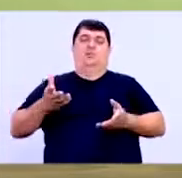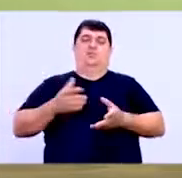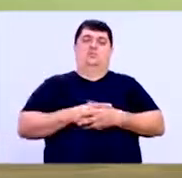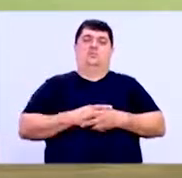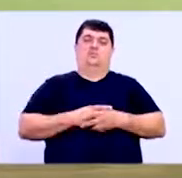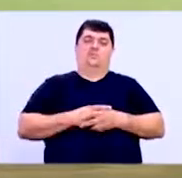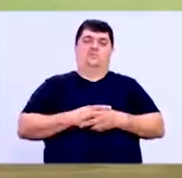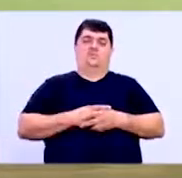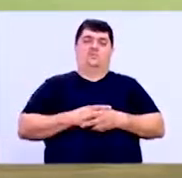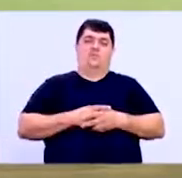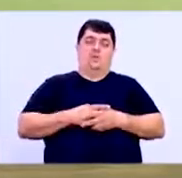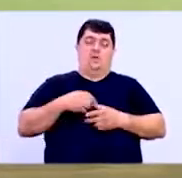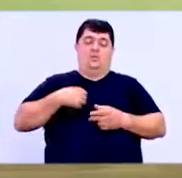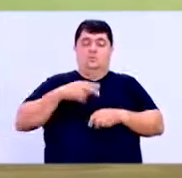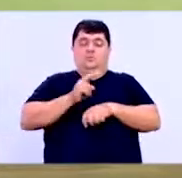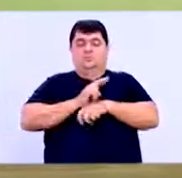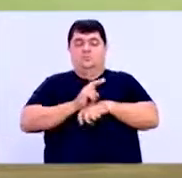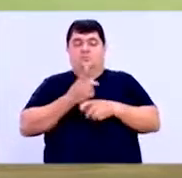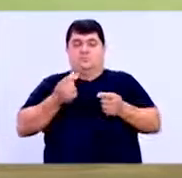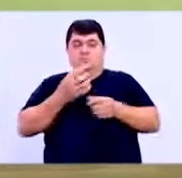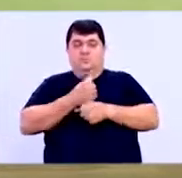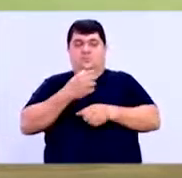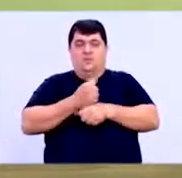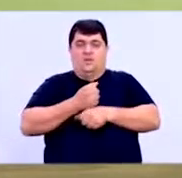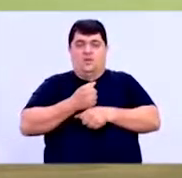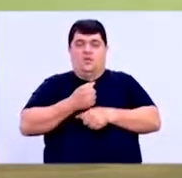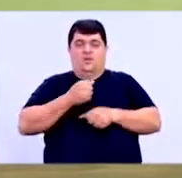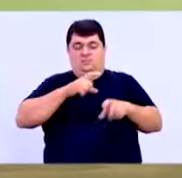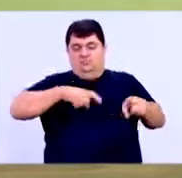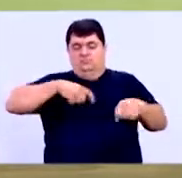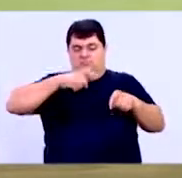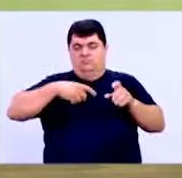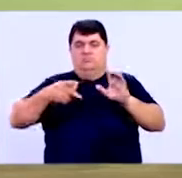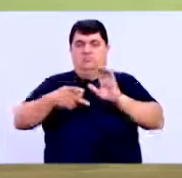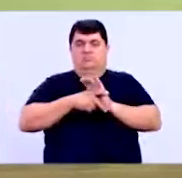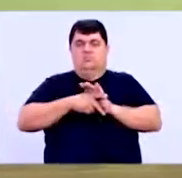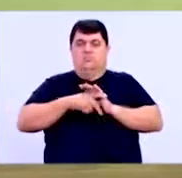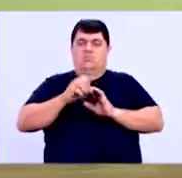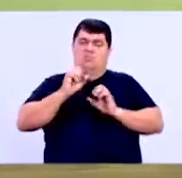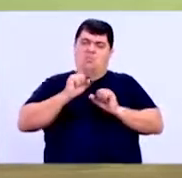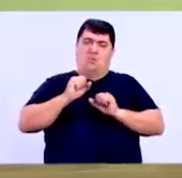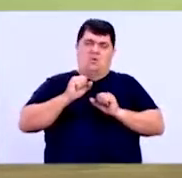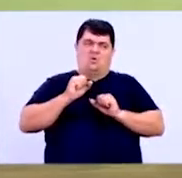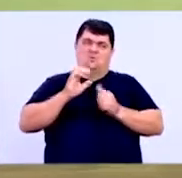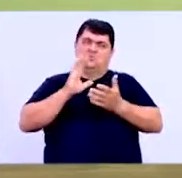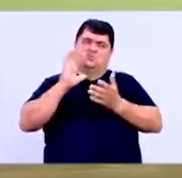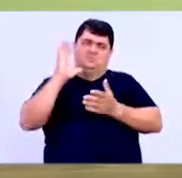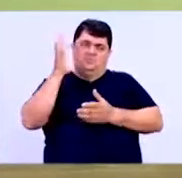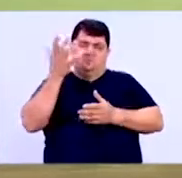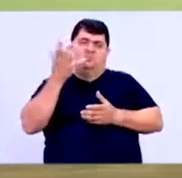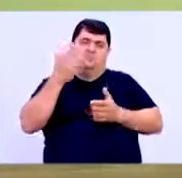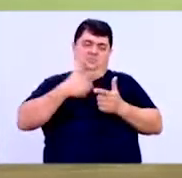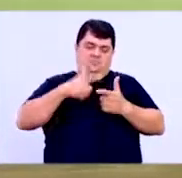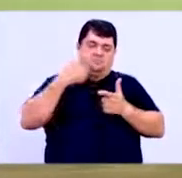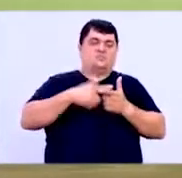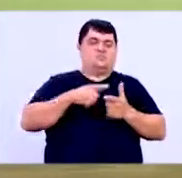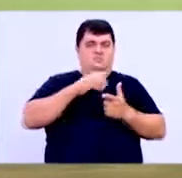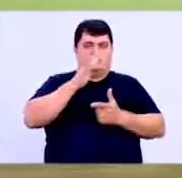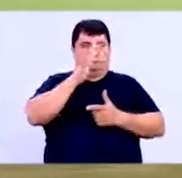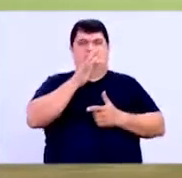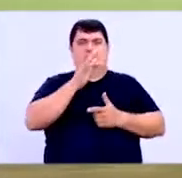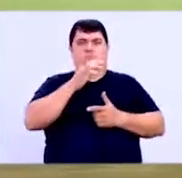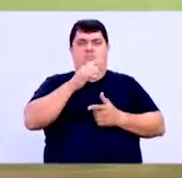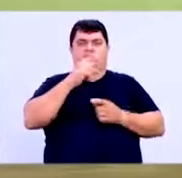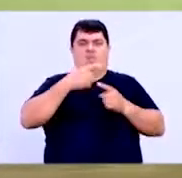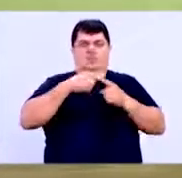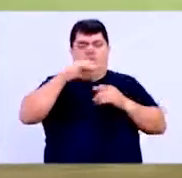aí o controle orçamentário de uma produção rural, você pode entrar em dificuldade nas suas previsões futuras com a oscilação